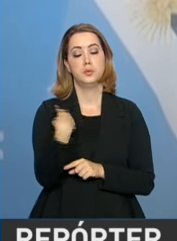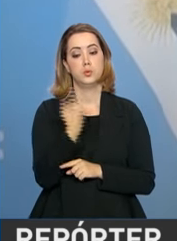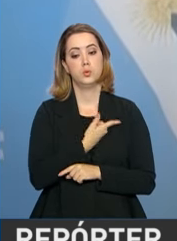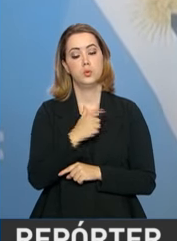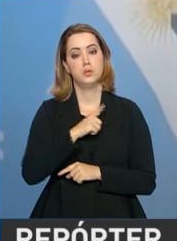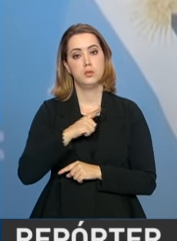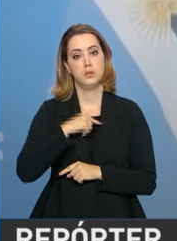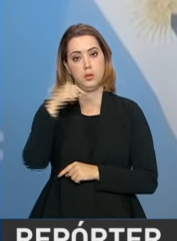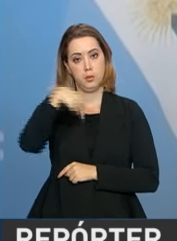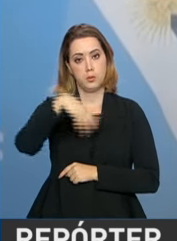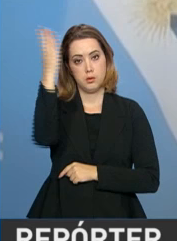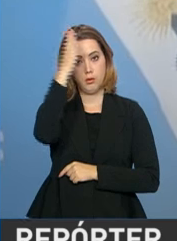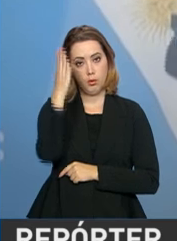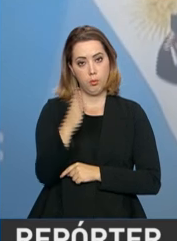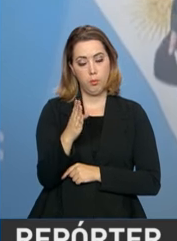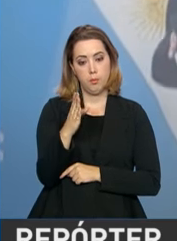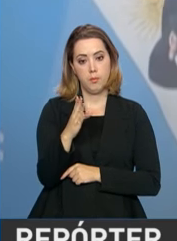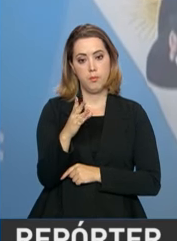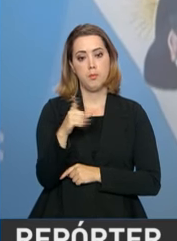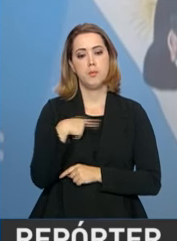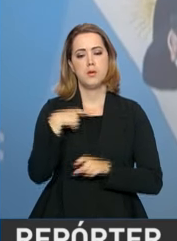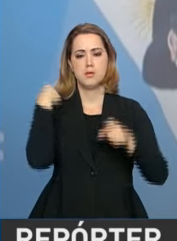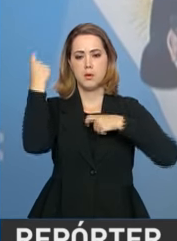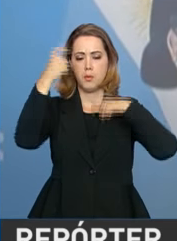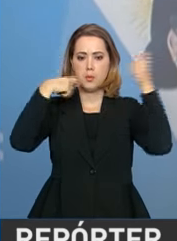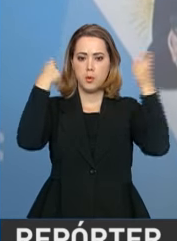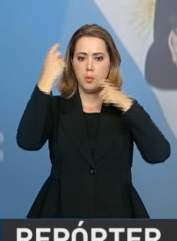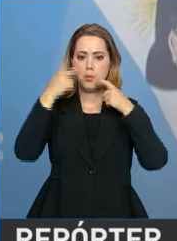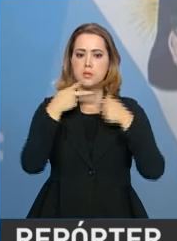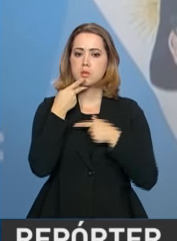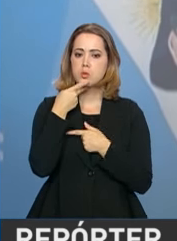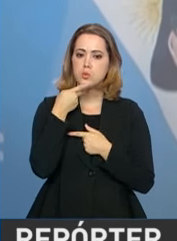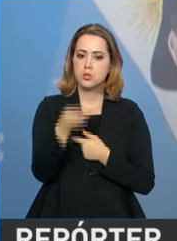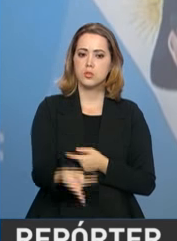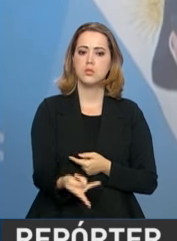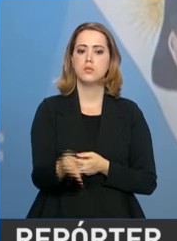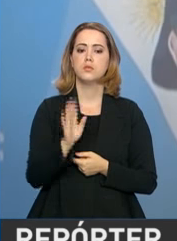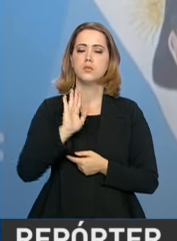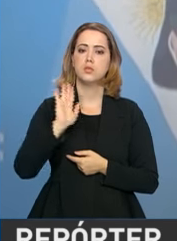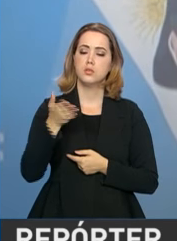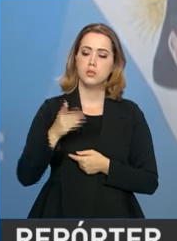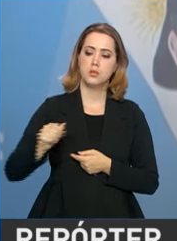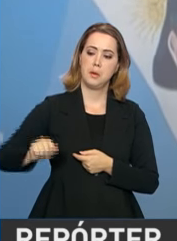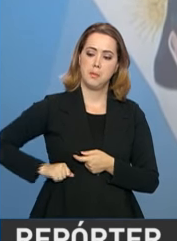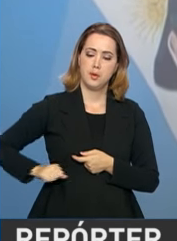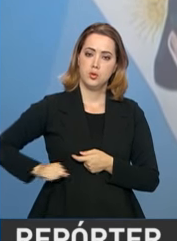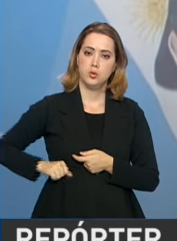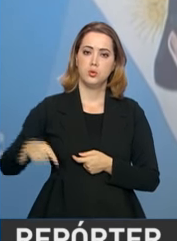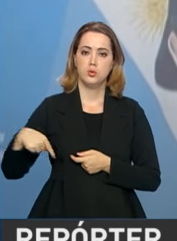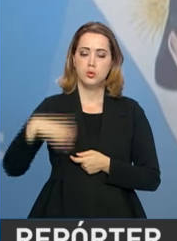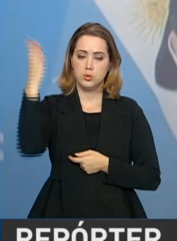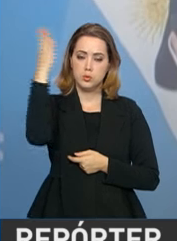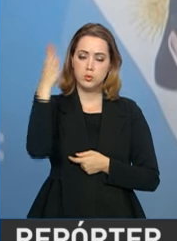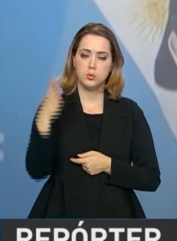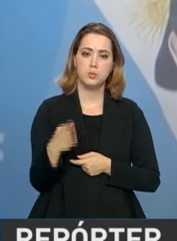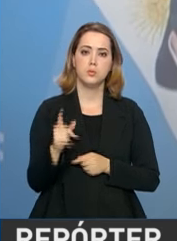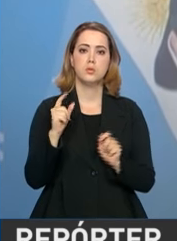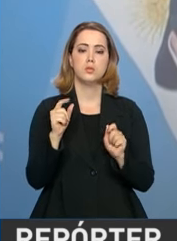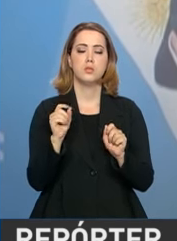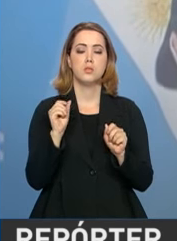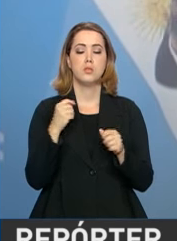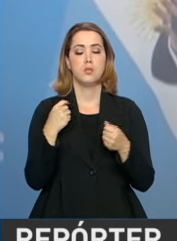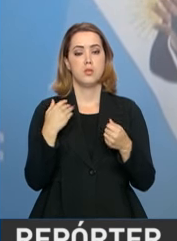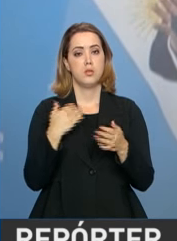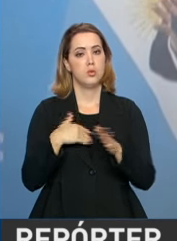do lado brasileiro, nós temos alguma preocupação já expressada pela nossa chancelaria com a